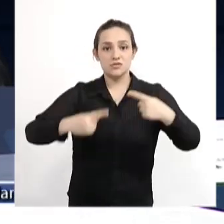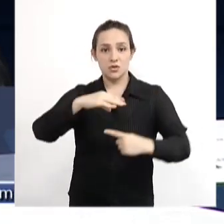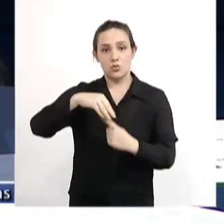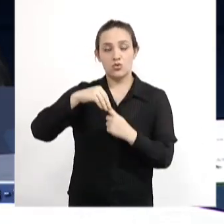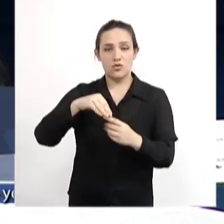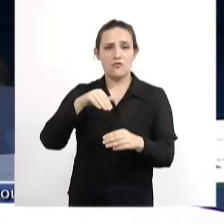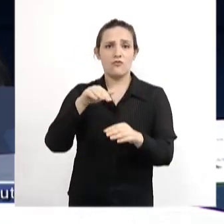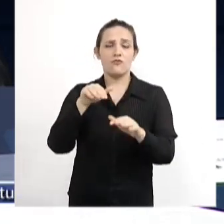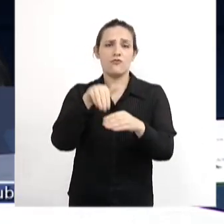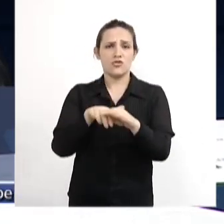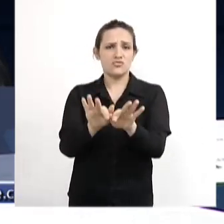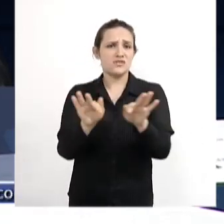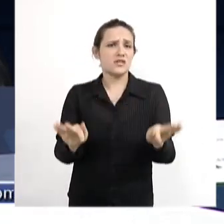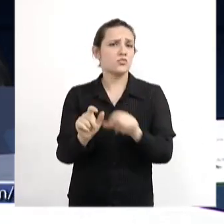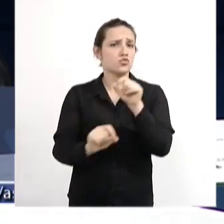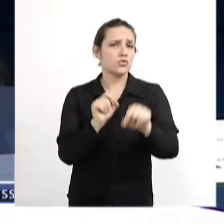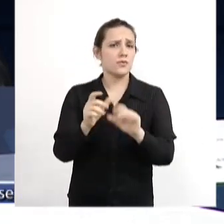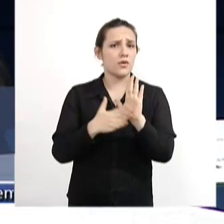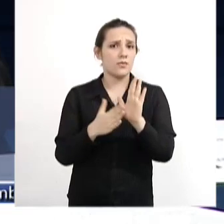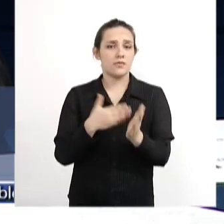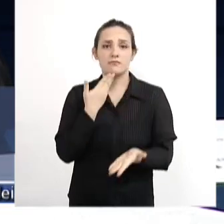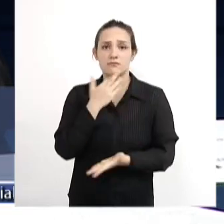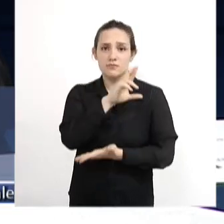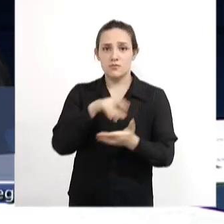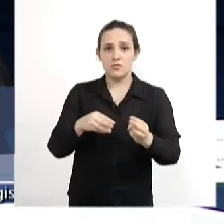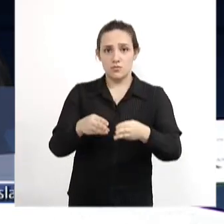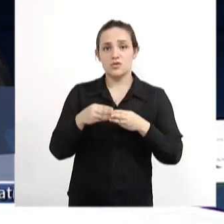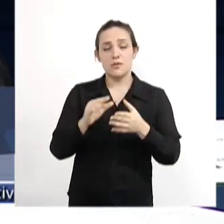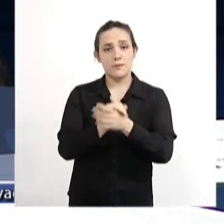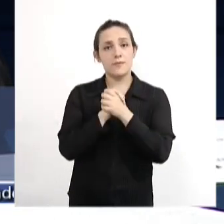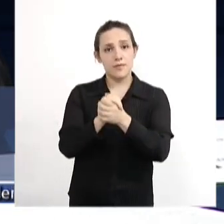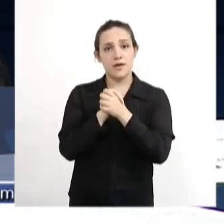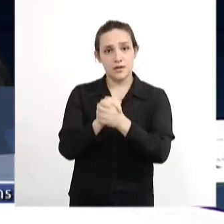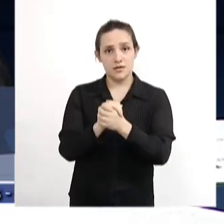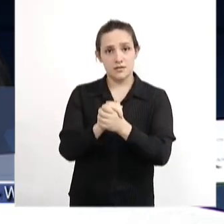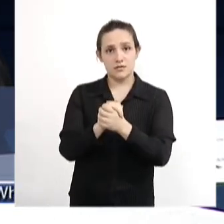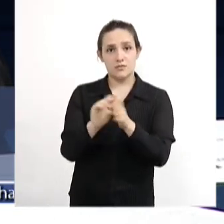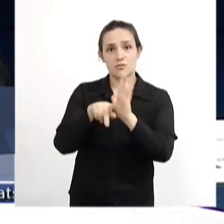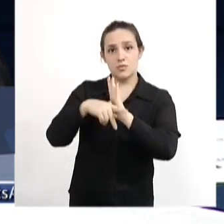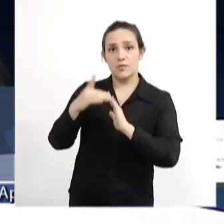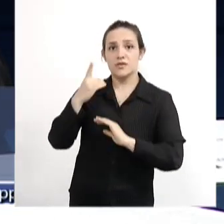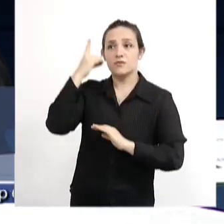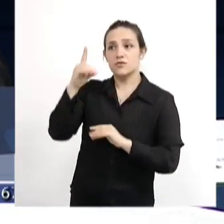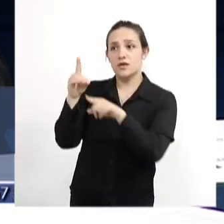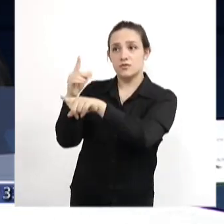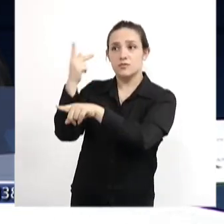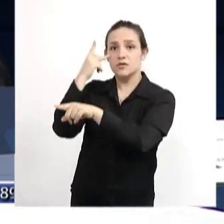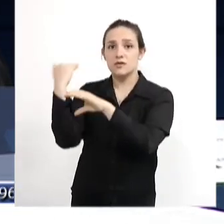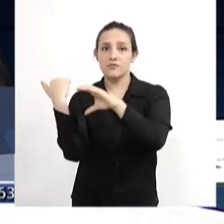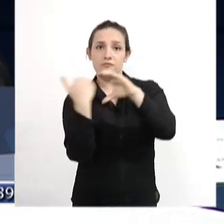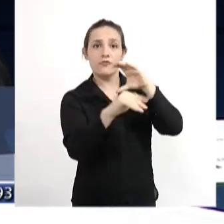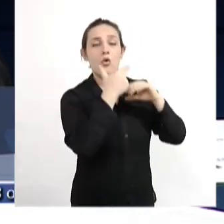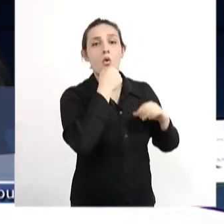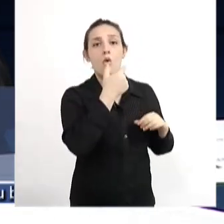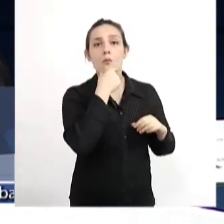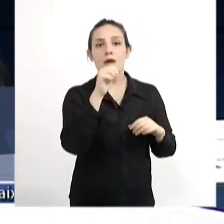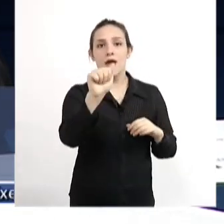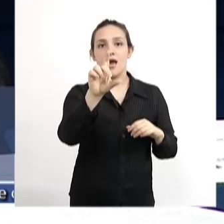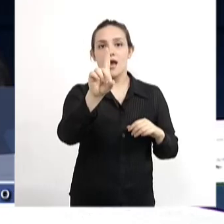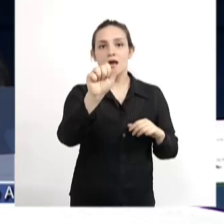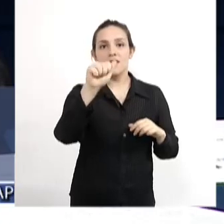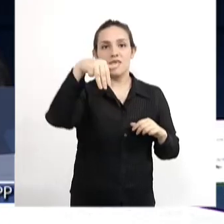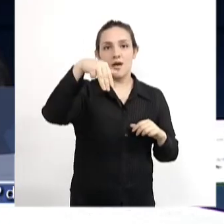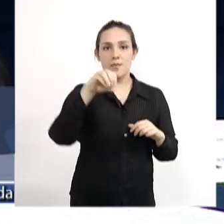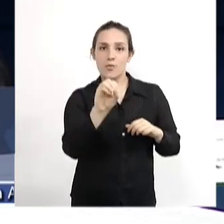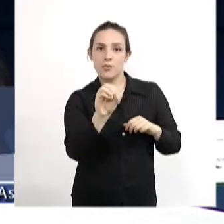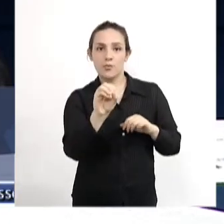votação simbólica as seguintes proposições. Requerimento de moção de congratulação, de autoria do deputado Pedro Kemp, endereçado ao senhor Adamo